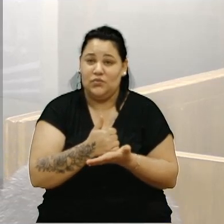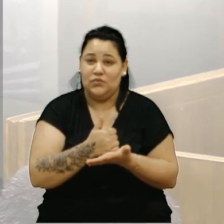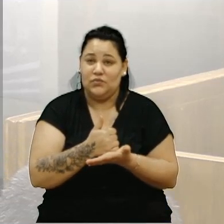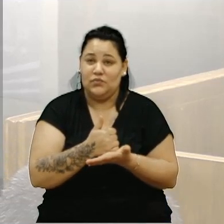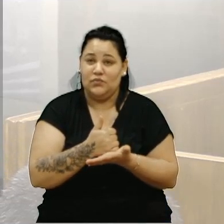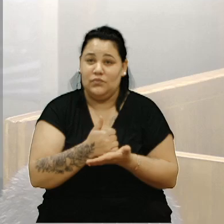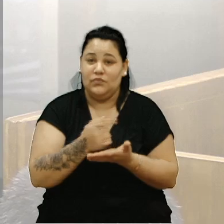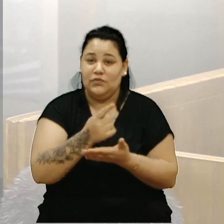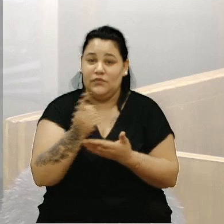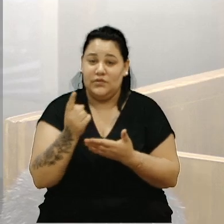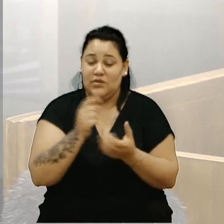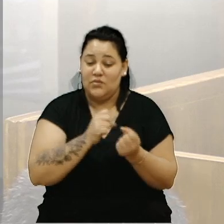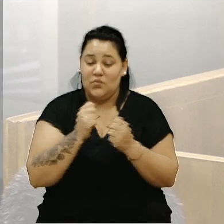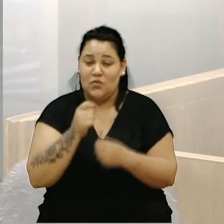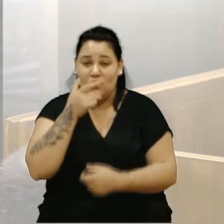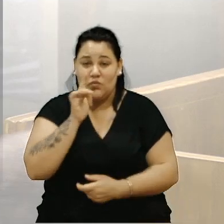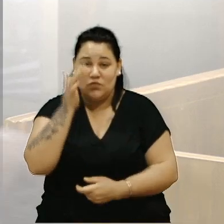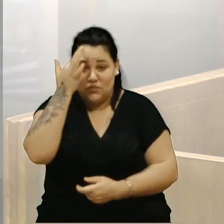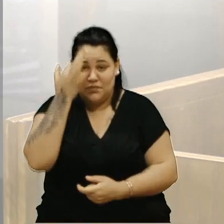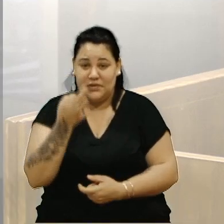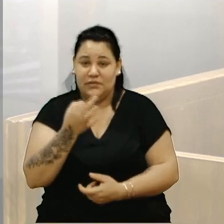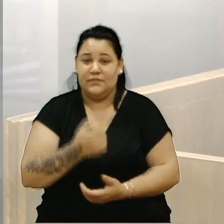para que todos possam entender.